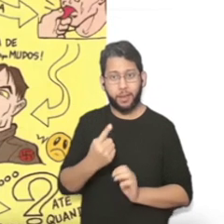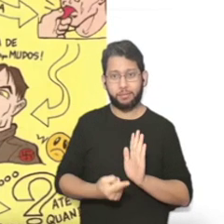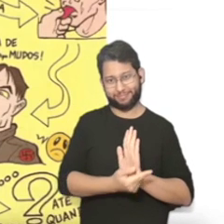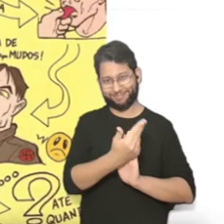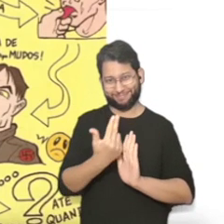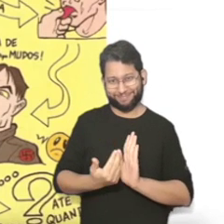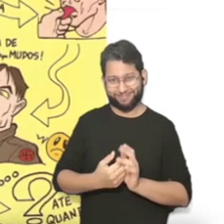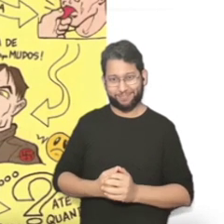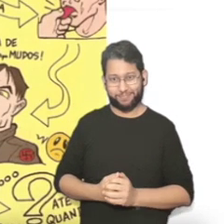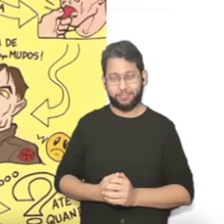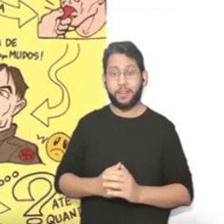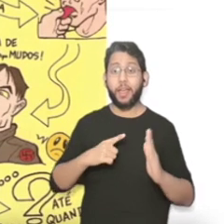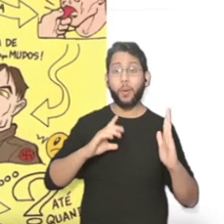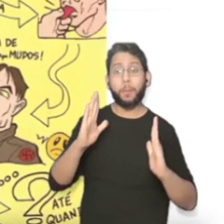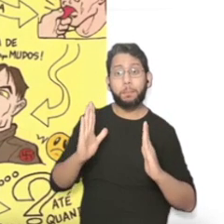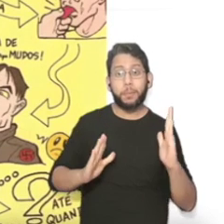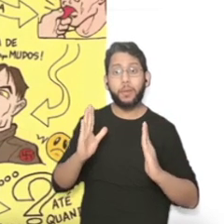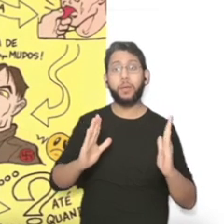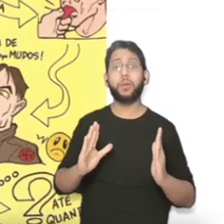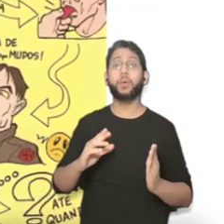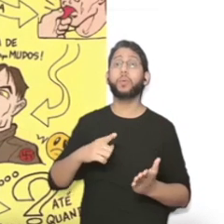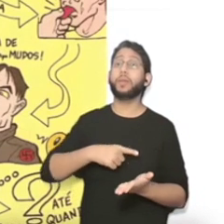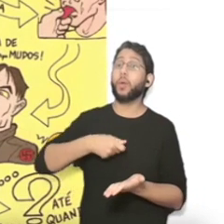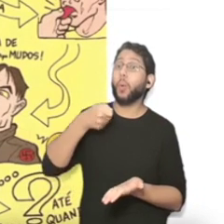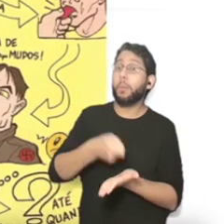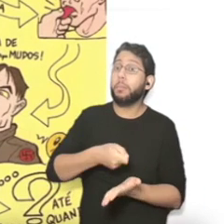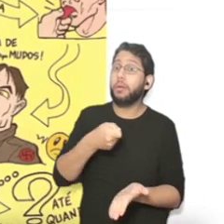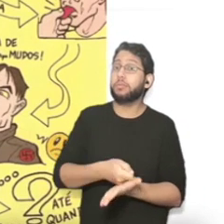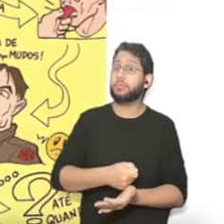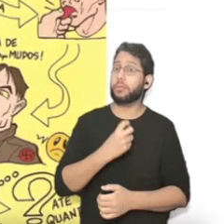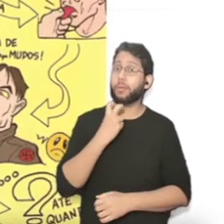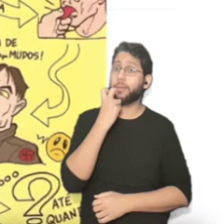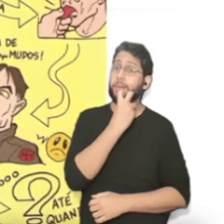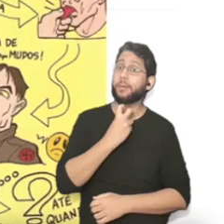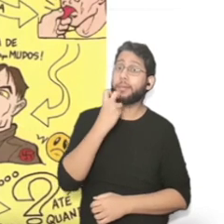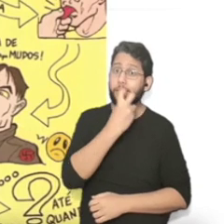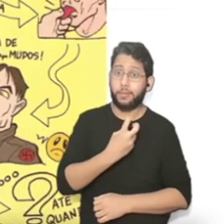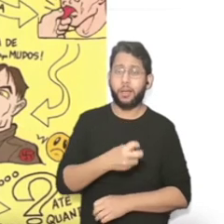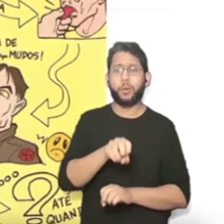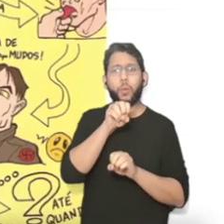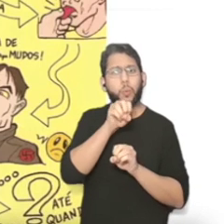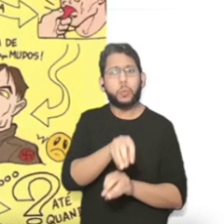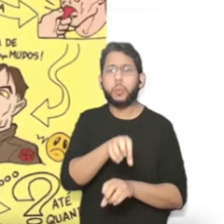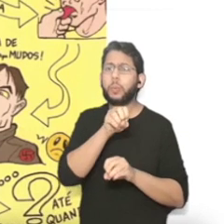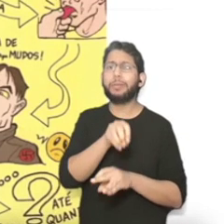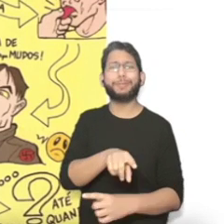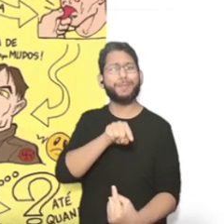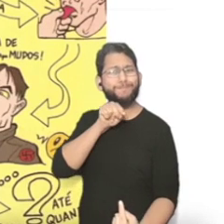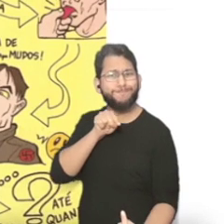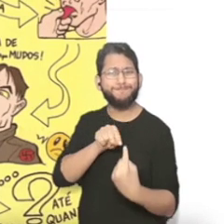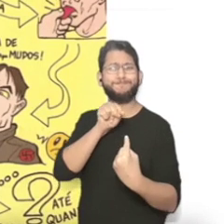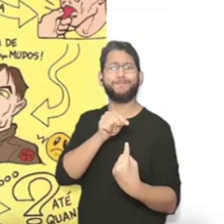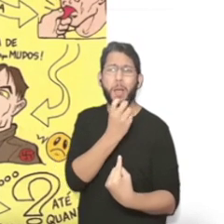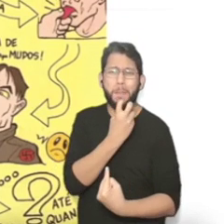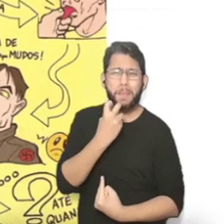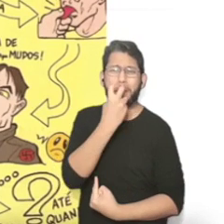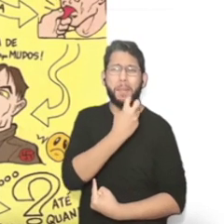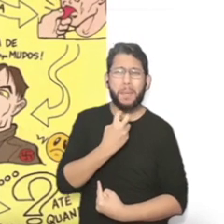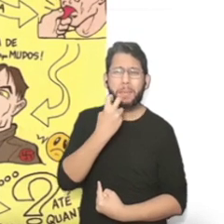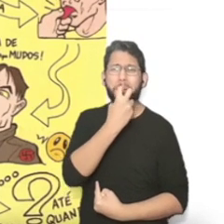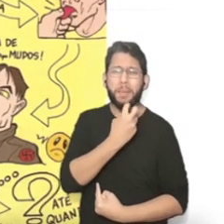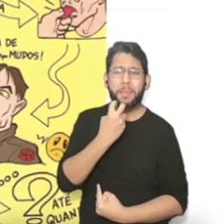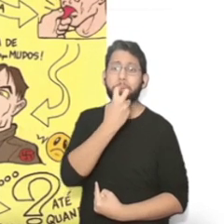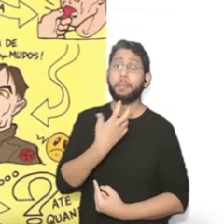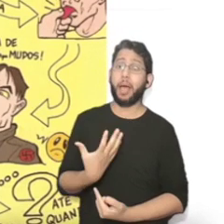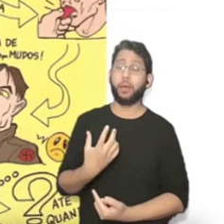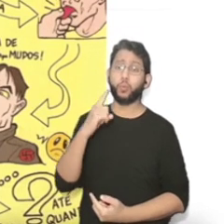longo período de obrigações da fala oral, né, de uma educação muito pautada